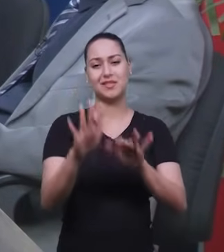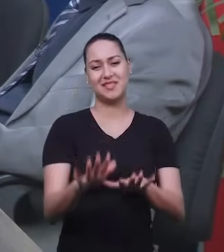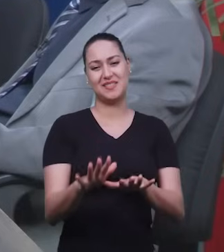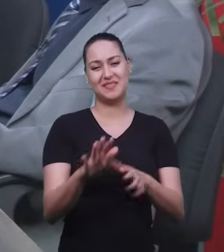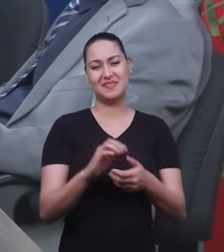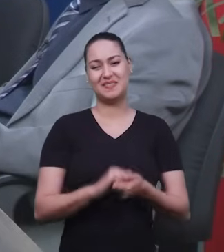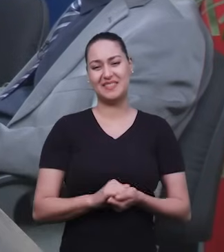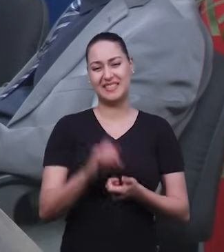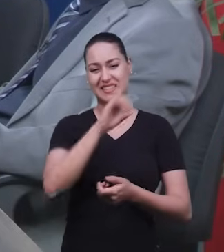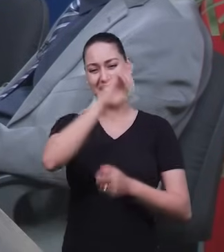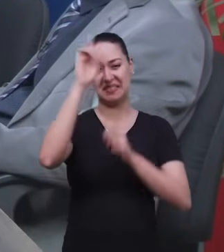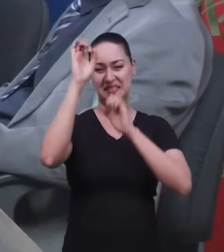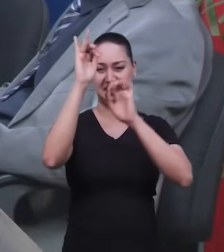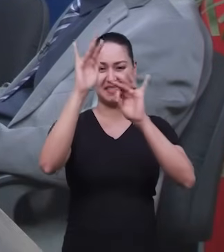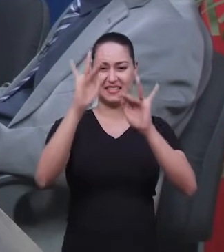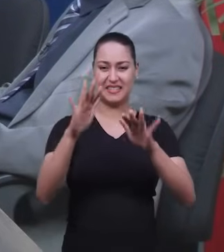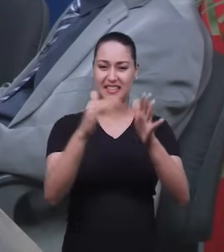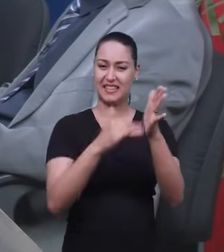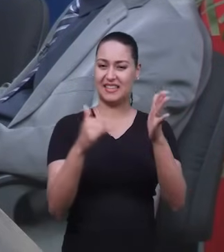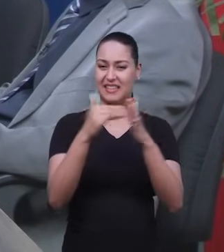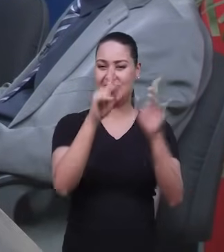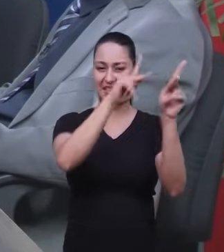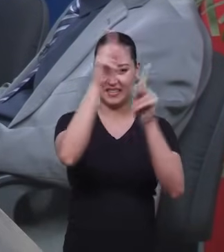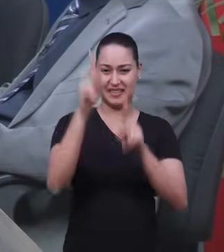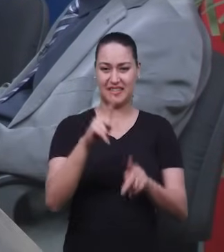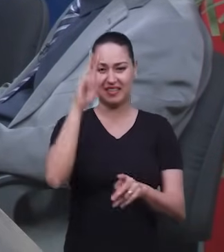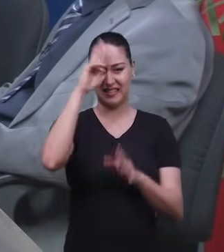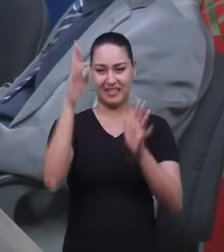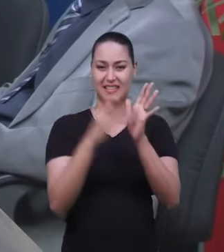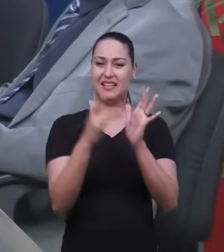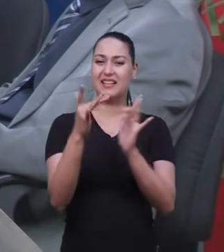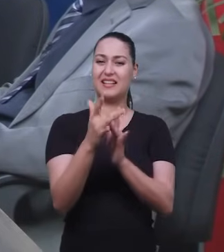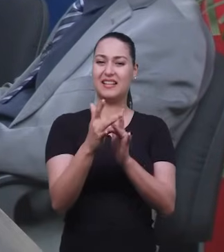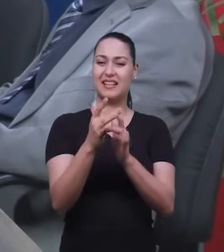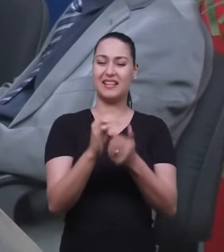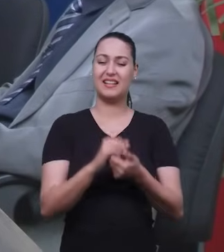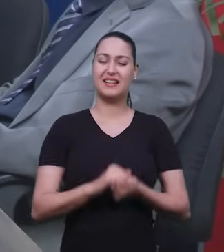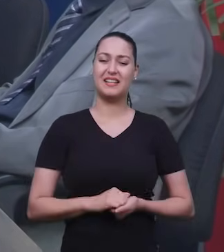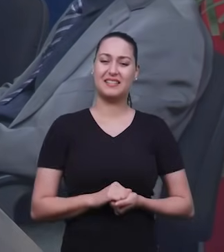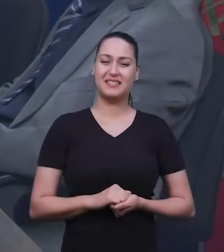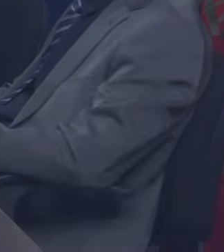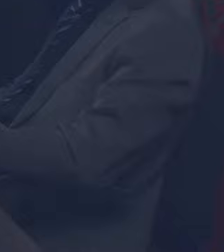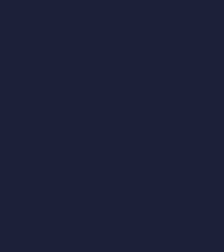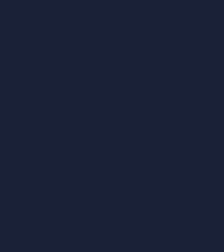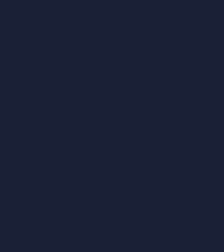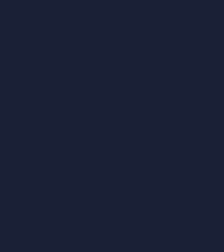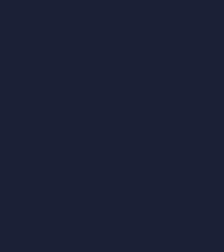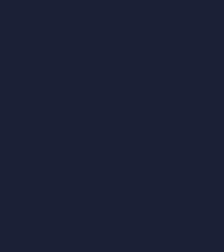abençoe a todos. Amém. A paz do Senhor Jesus. Amém.